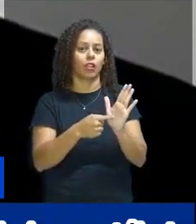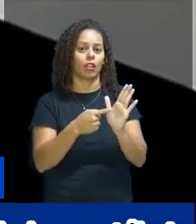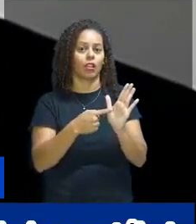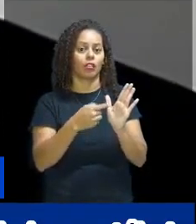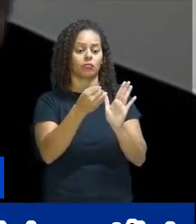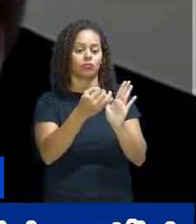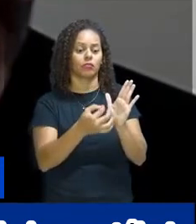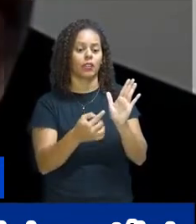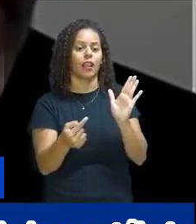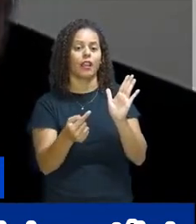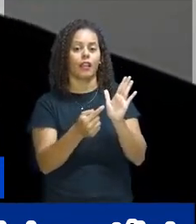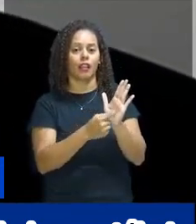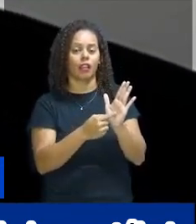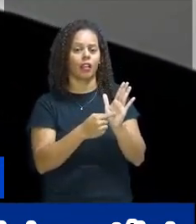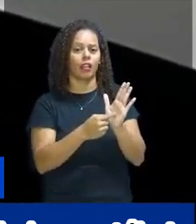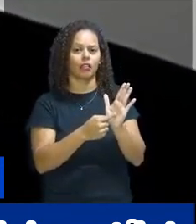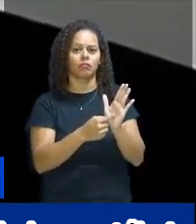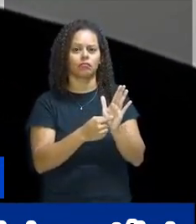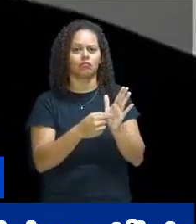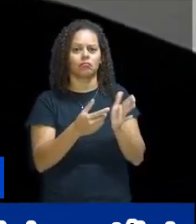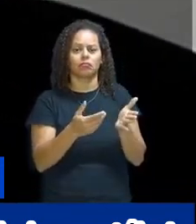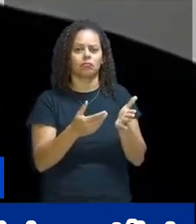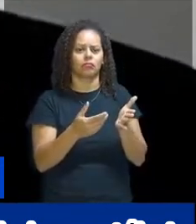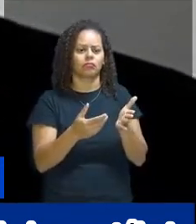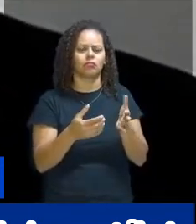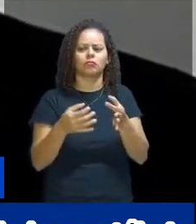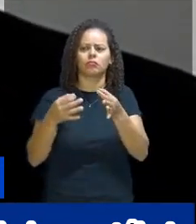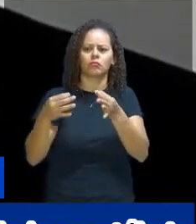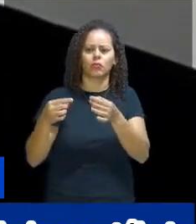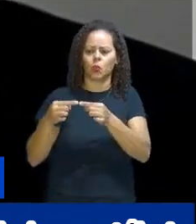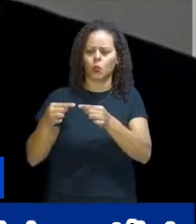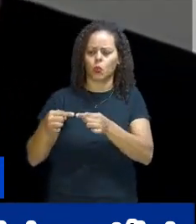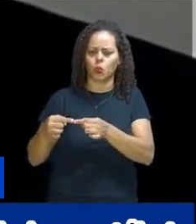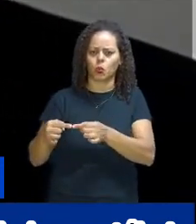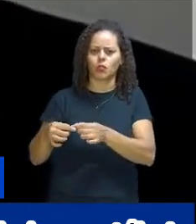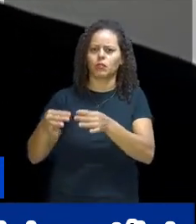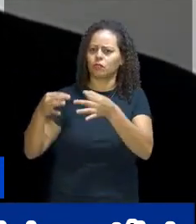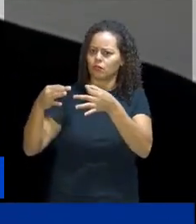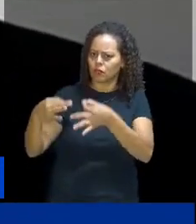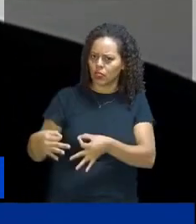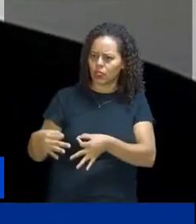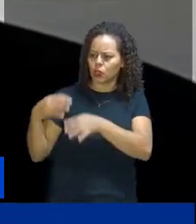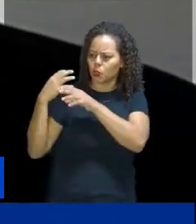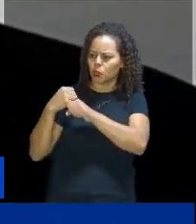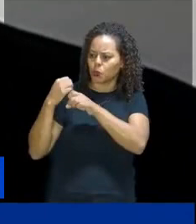declarando naquele momento que não haviam mais irregularidades contábeis